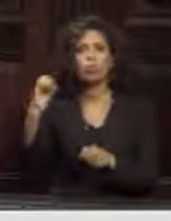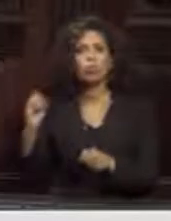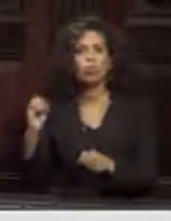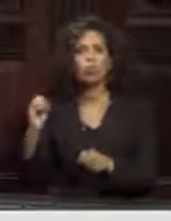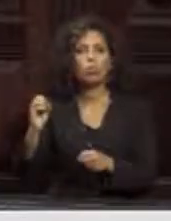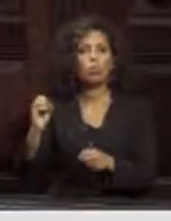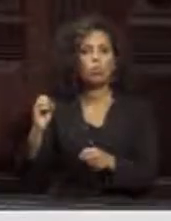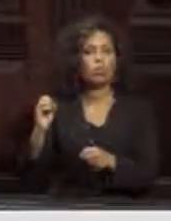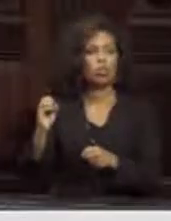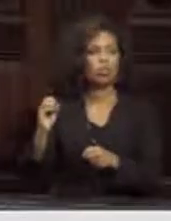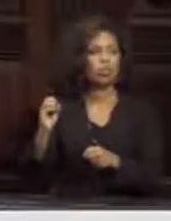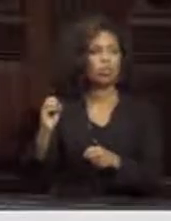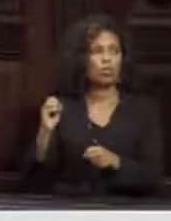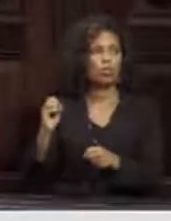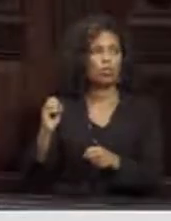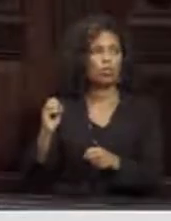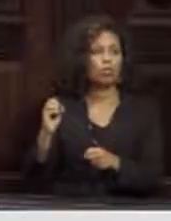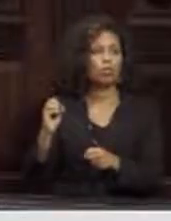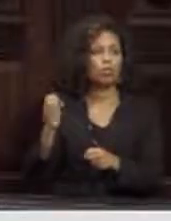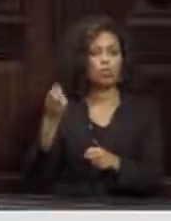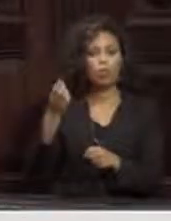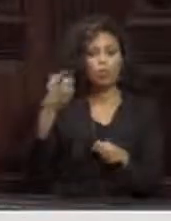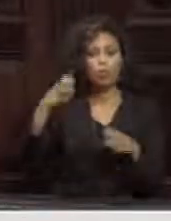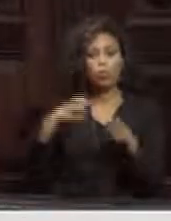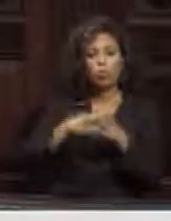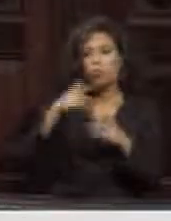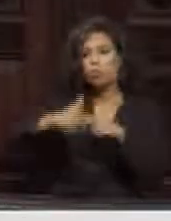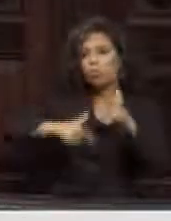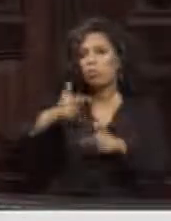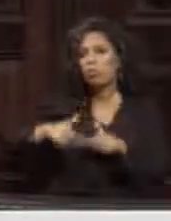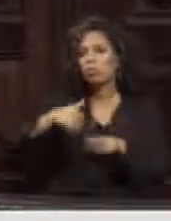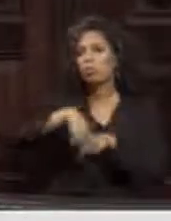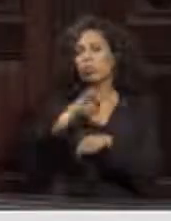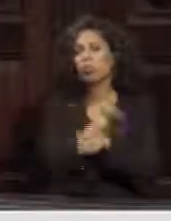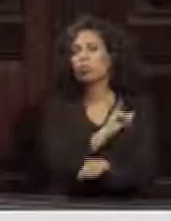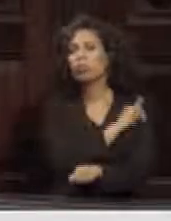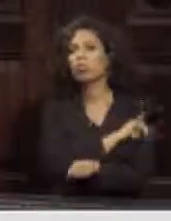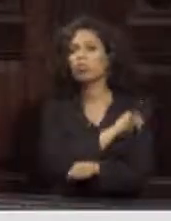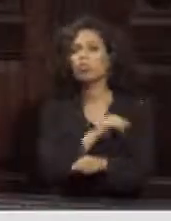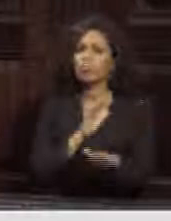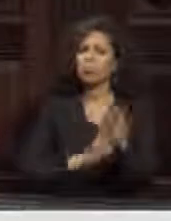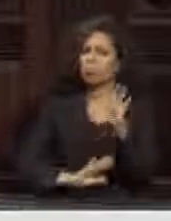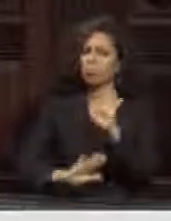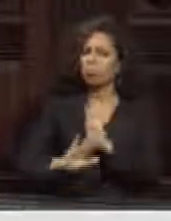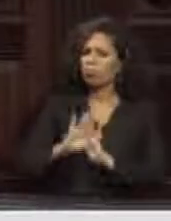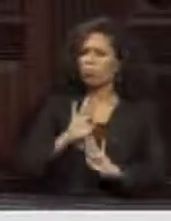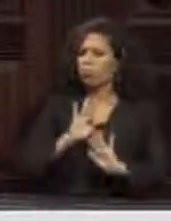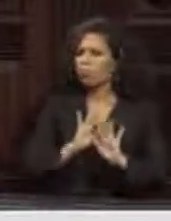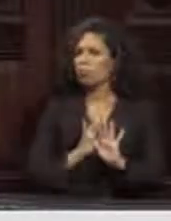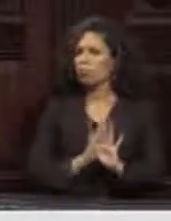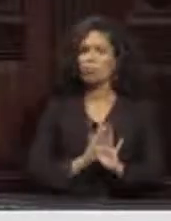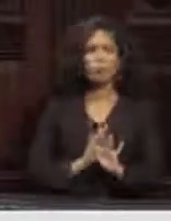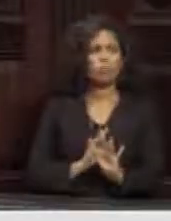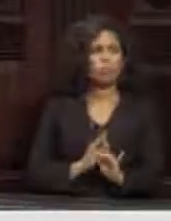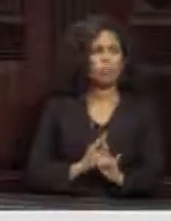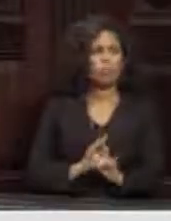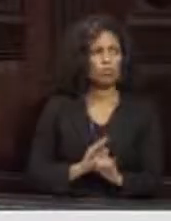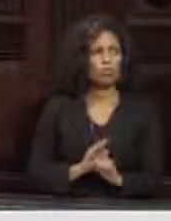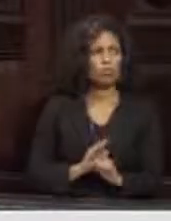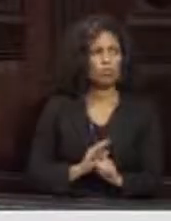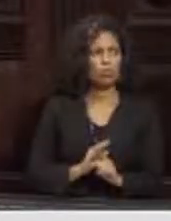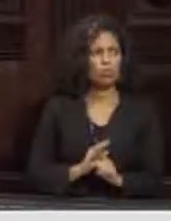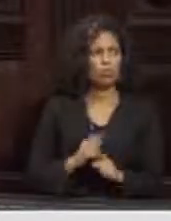de Janeiro com um receio de que, tendo sido pelo